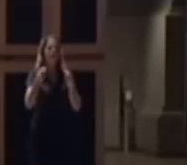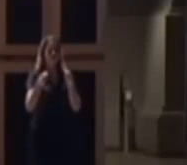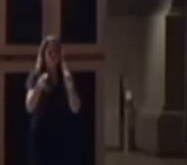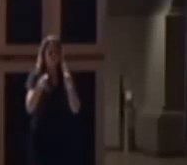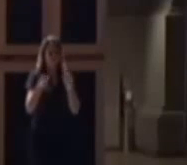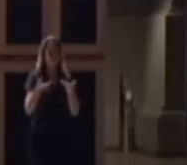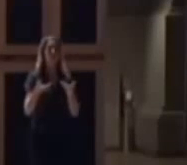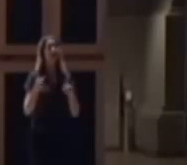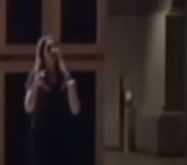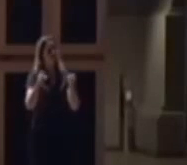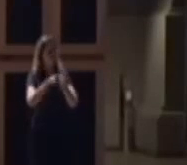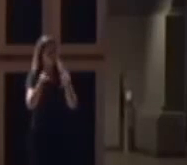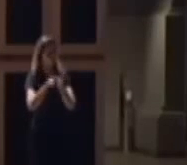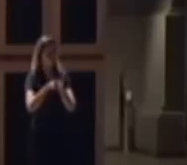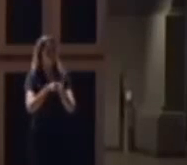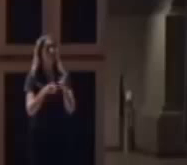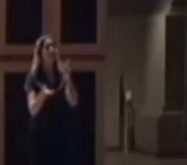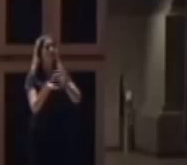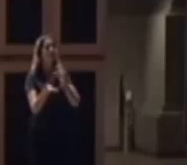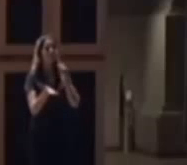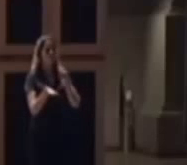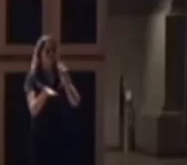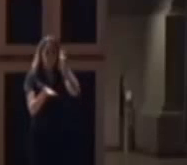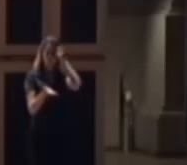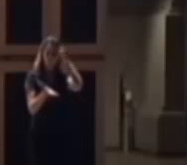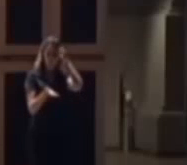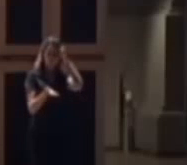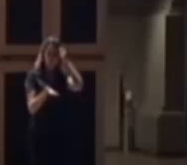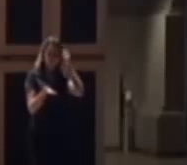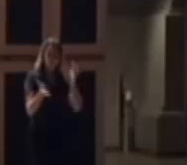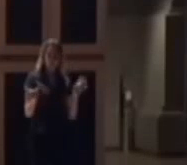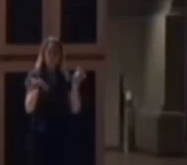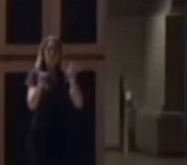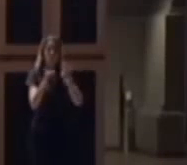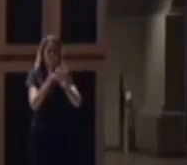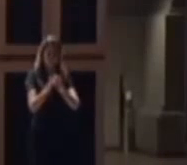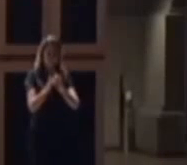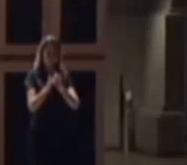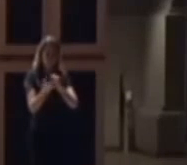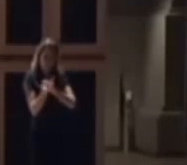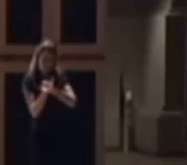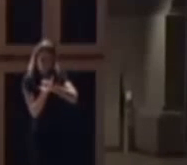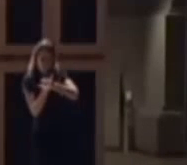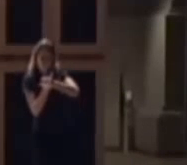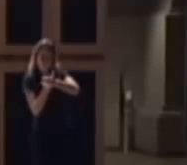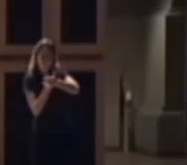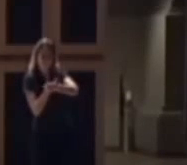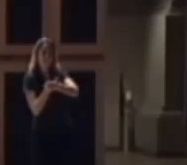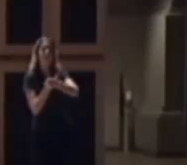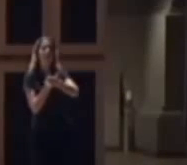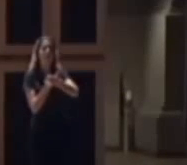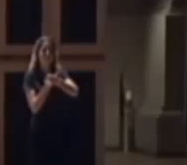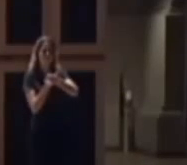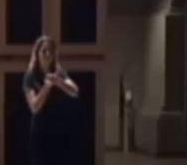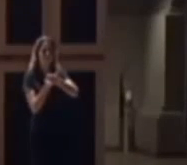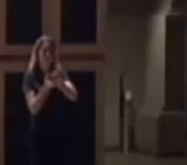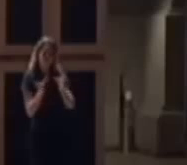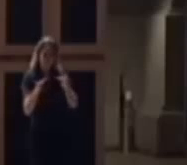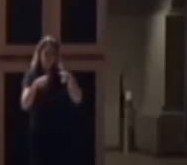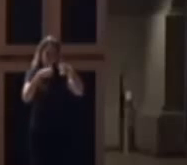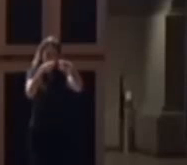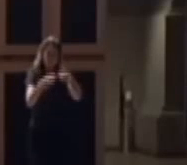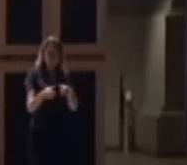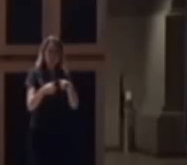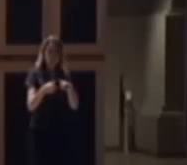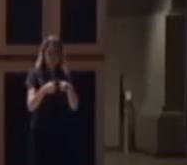é fato que a cultura ela se complementa a partir da atuação das instituições do terceiro setor.